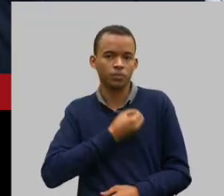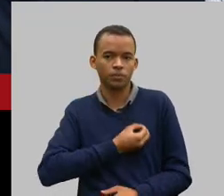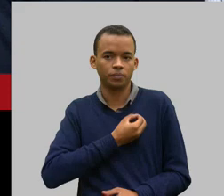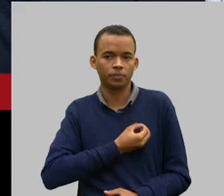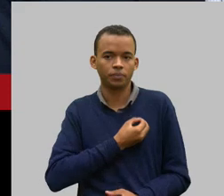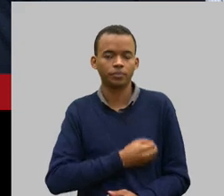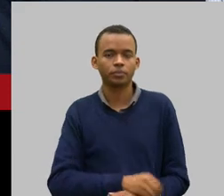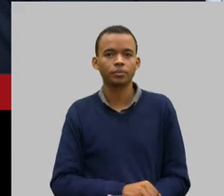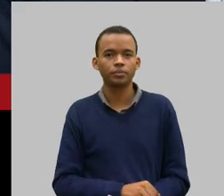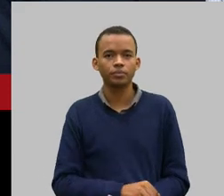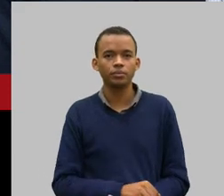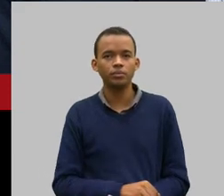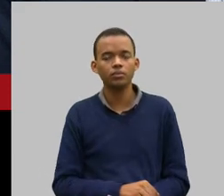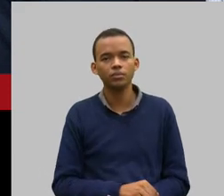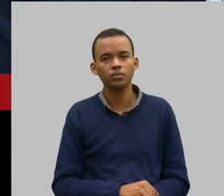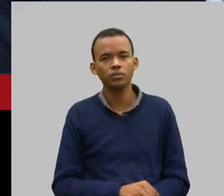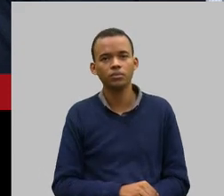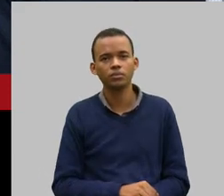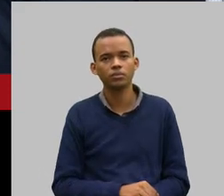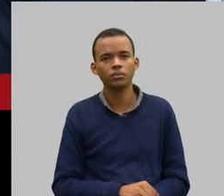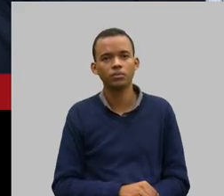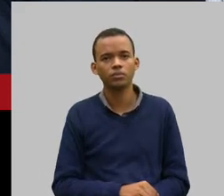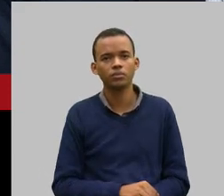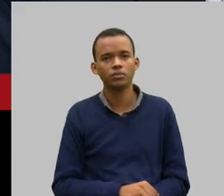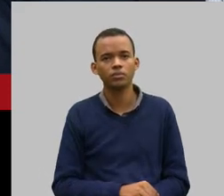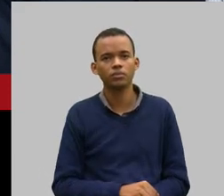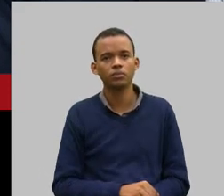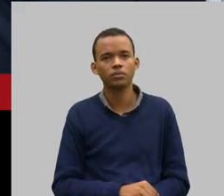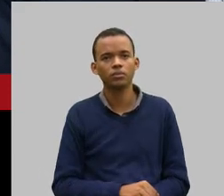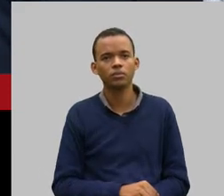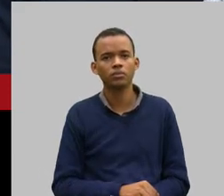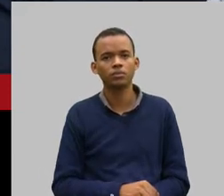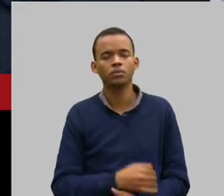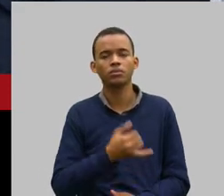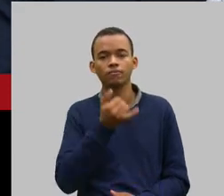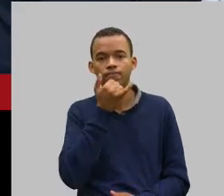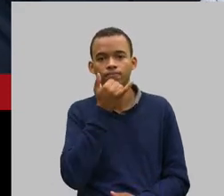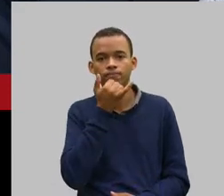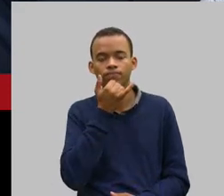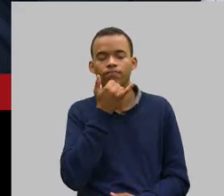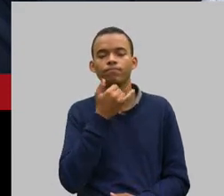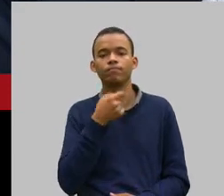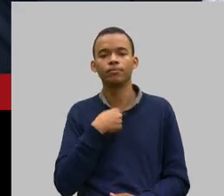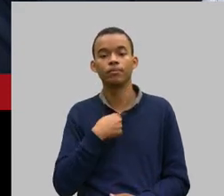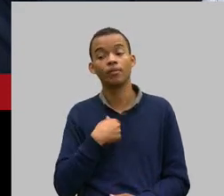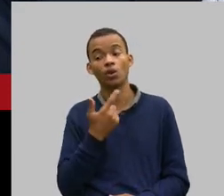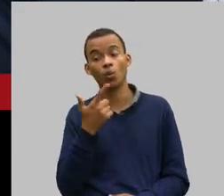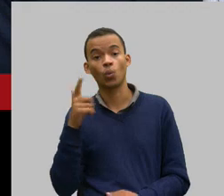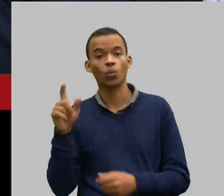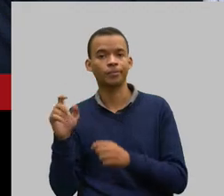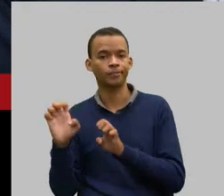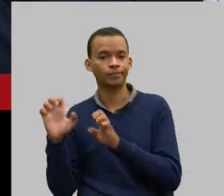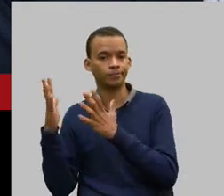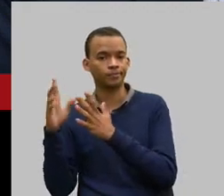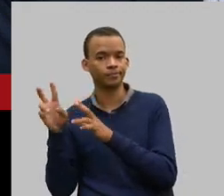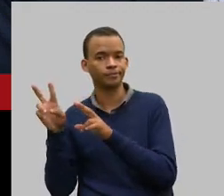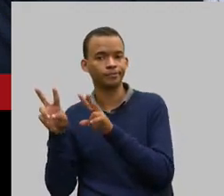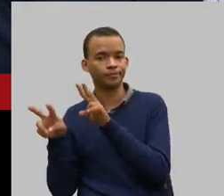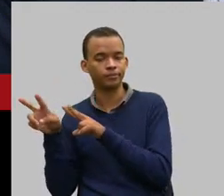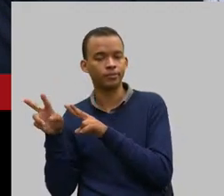sentido mesmo de cumprimentá-los eu tava num outro evento acabei não pegando a introdução o início né Posso até